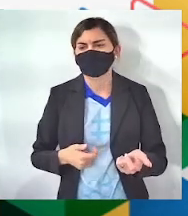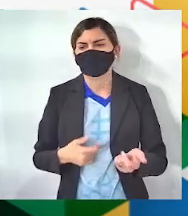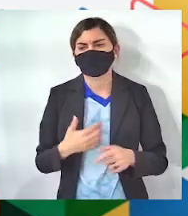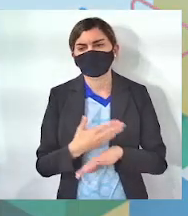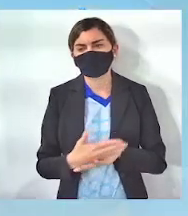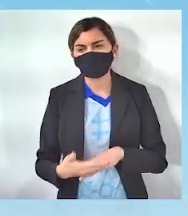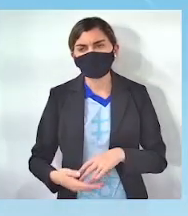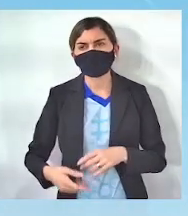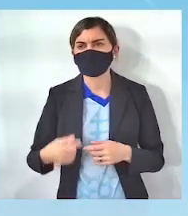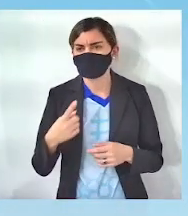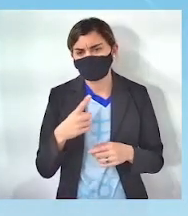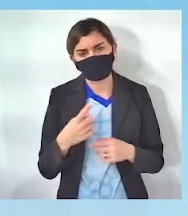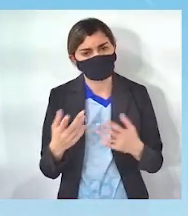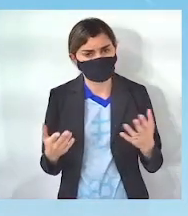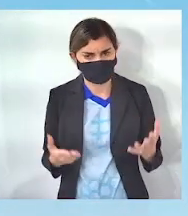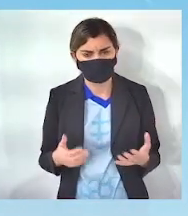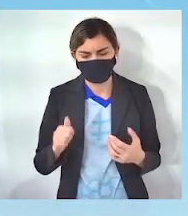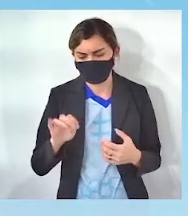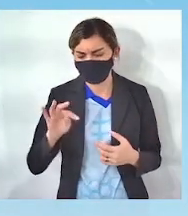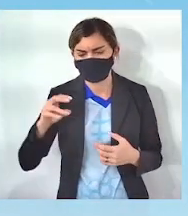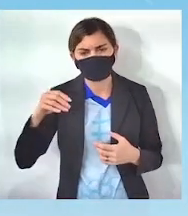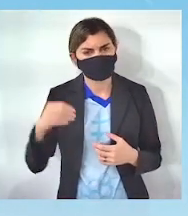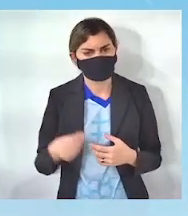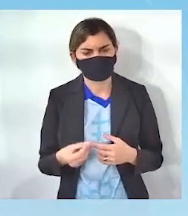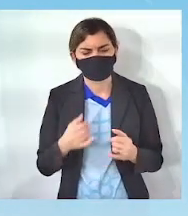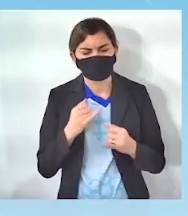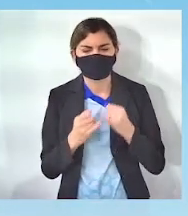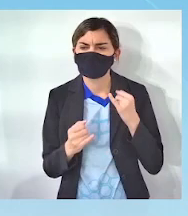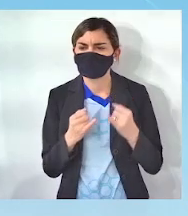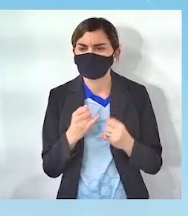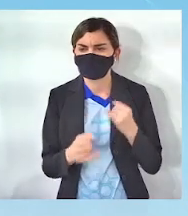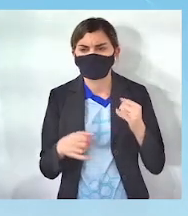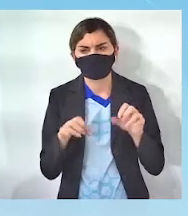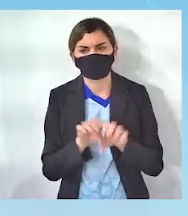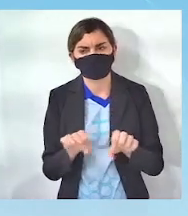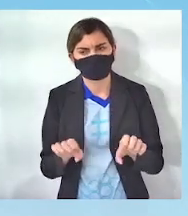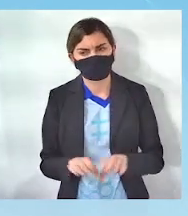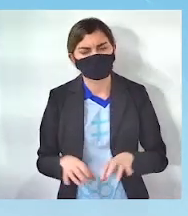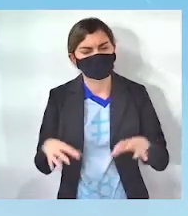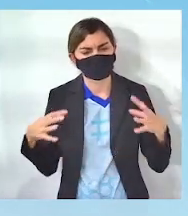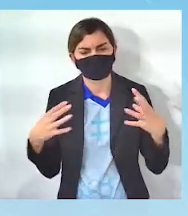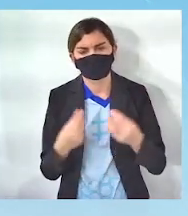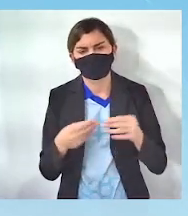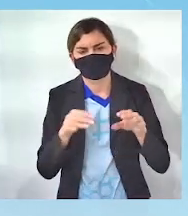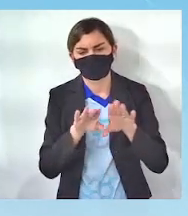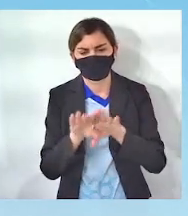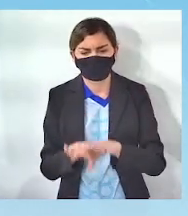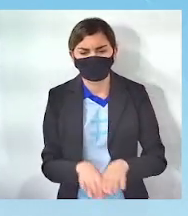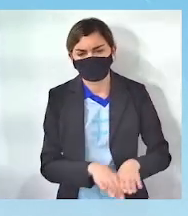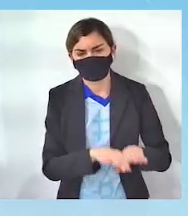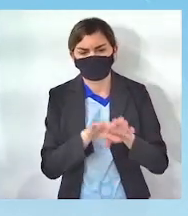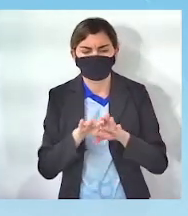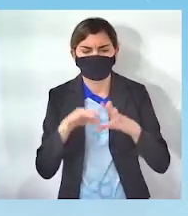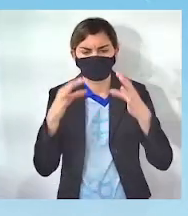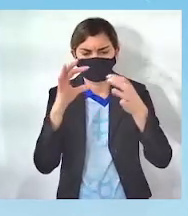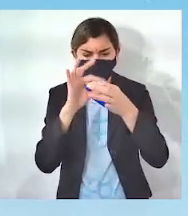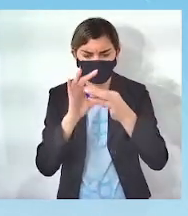costuma jogar. Então, o átomo ele se assemelha àquela estrutura. Então, ela é toda por igual, toda